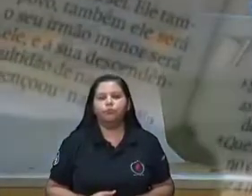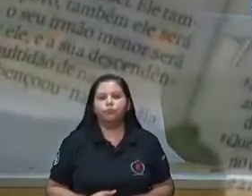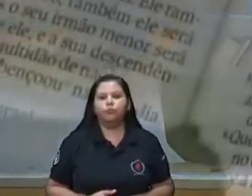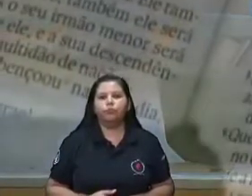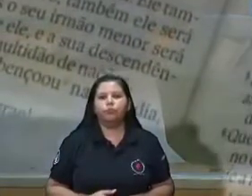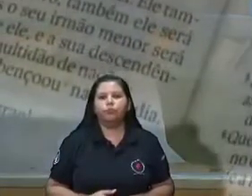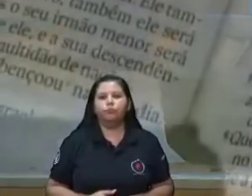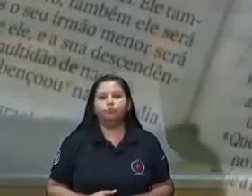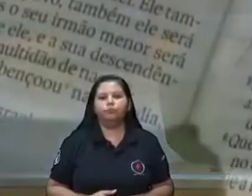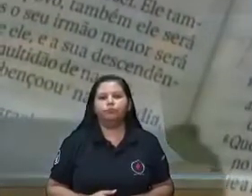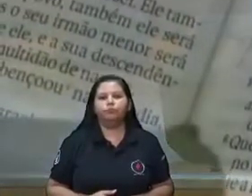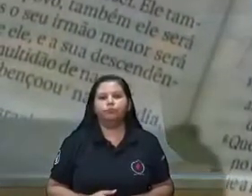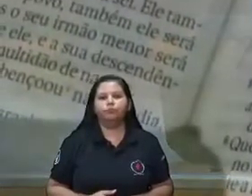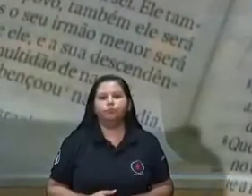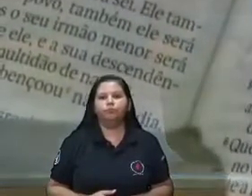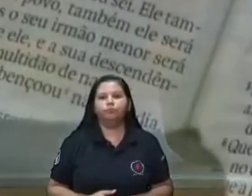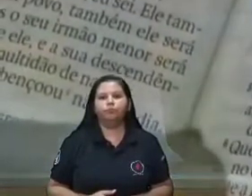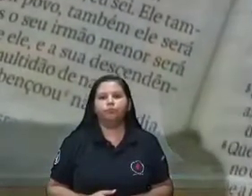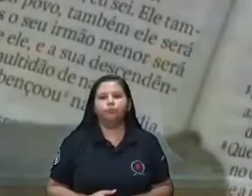Jacó